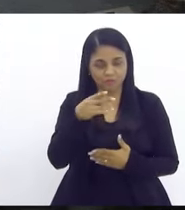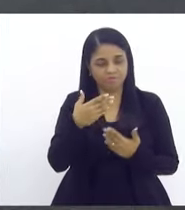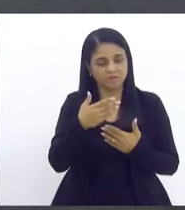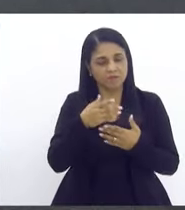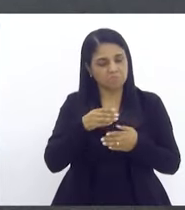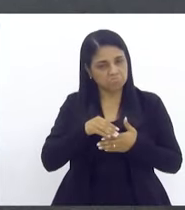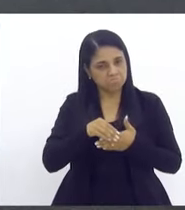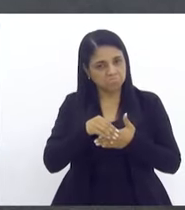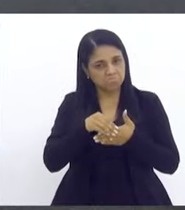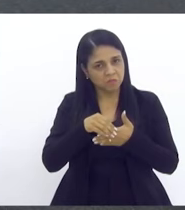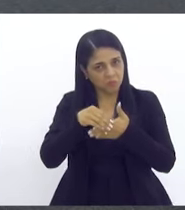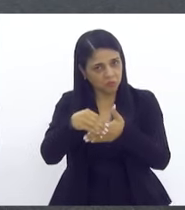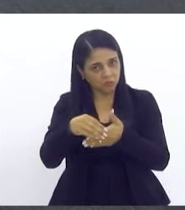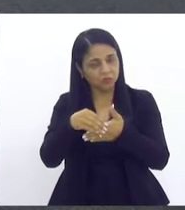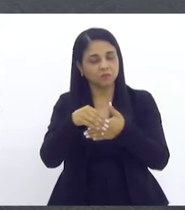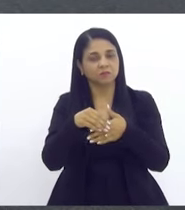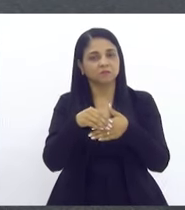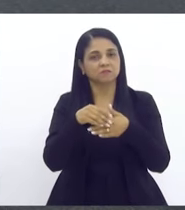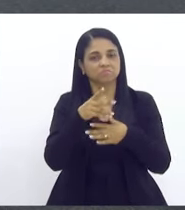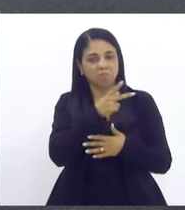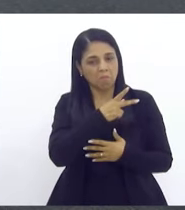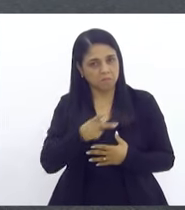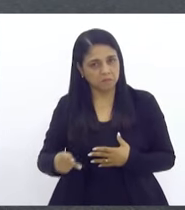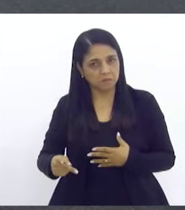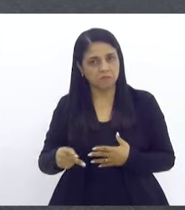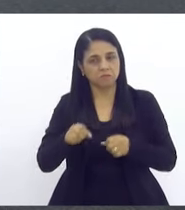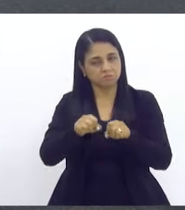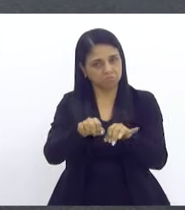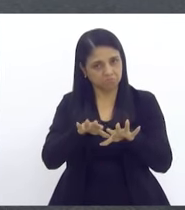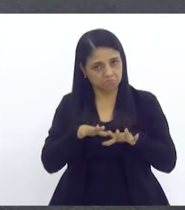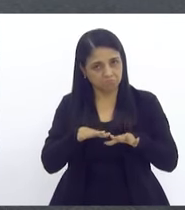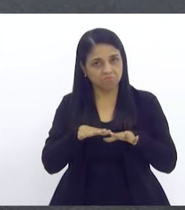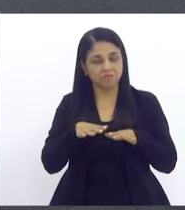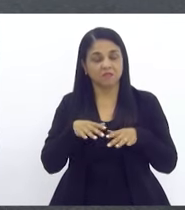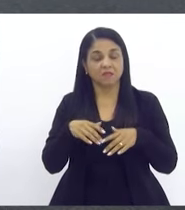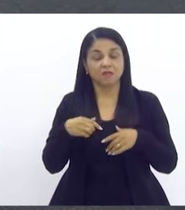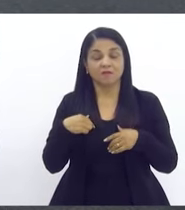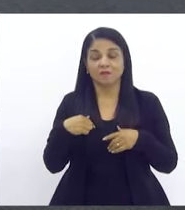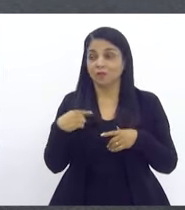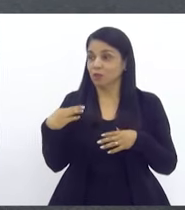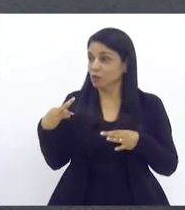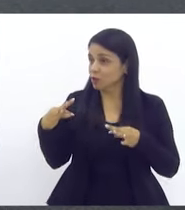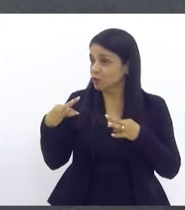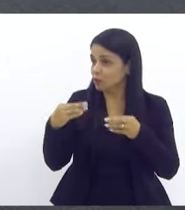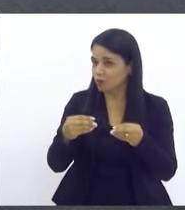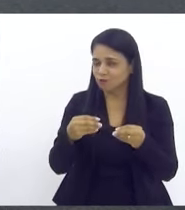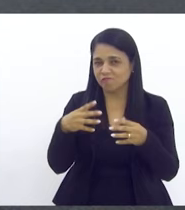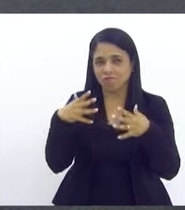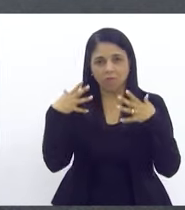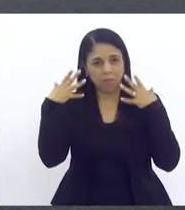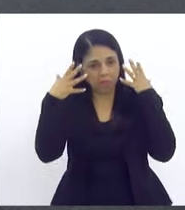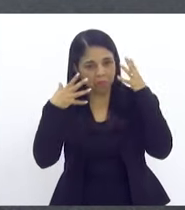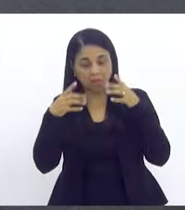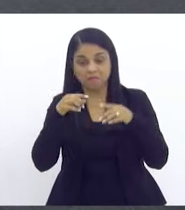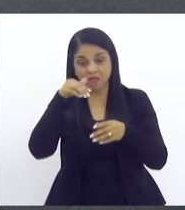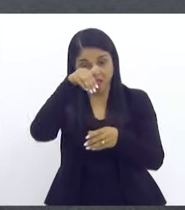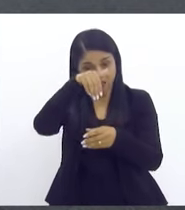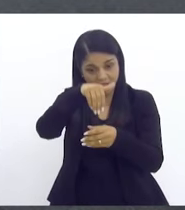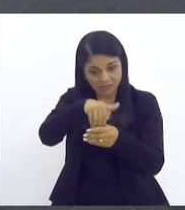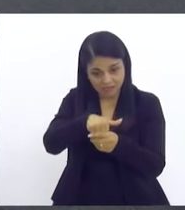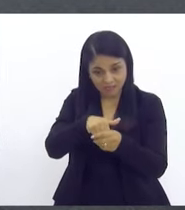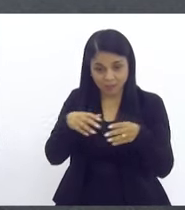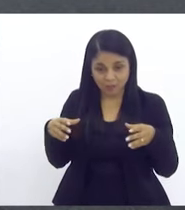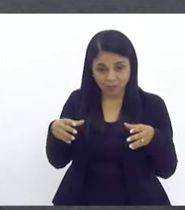essa tribuna à frente da presidência, deixa todo mundo desnorteado, porque Vossa Excelência foi eleita pela Rede